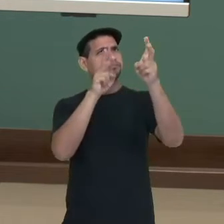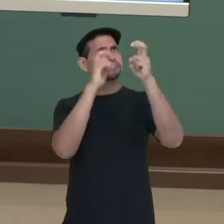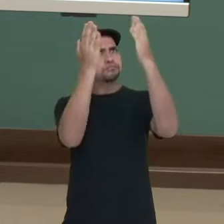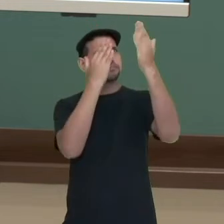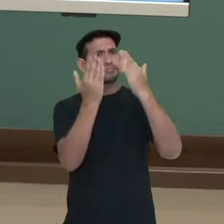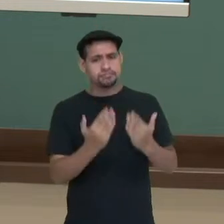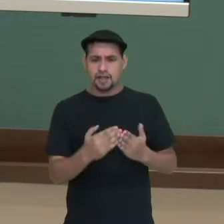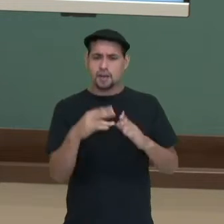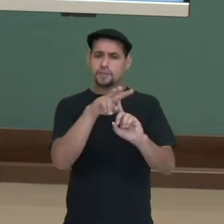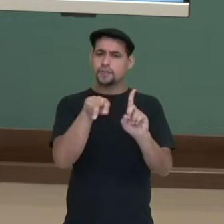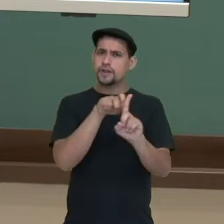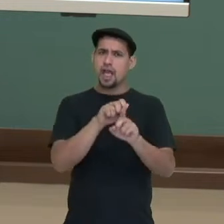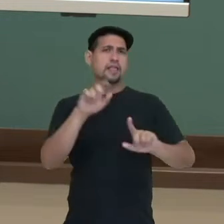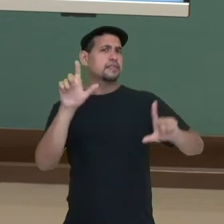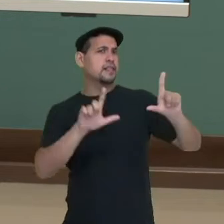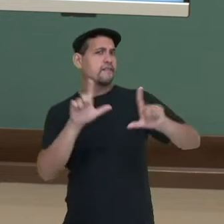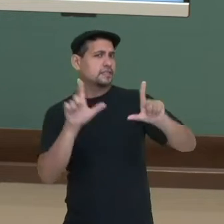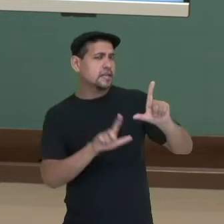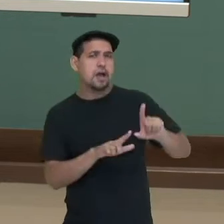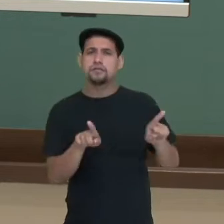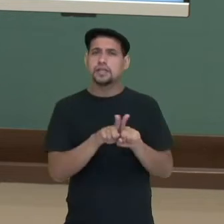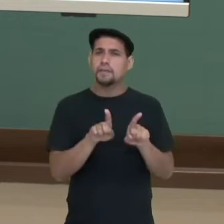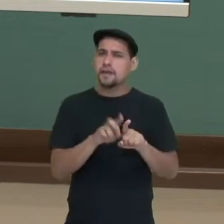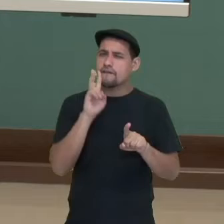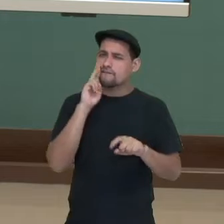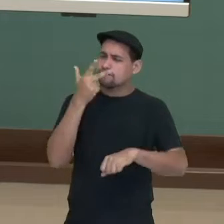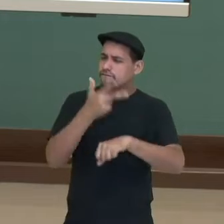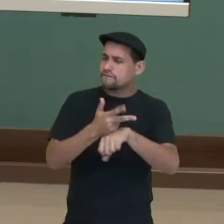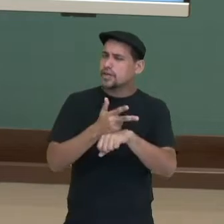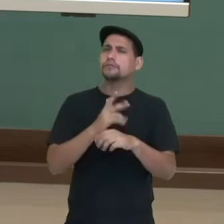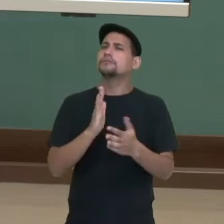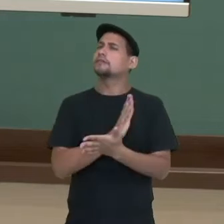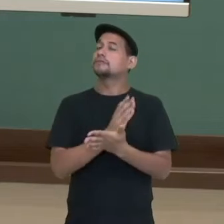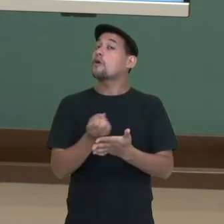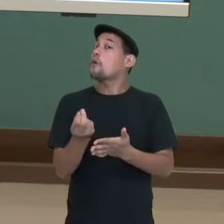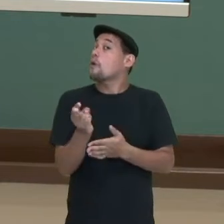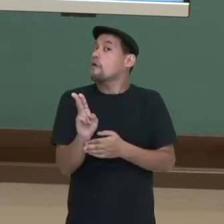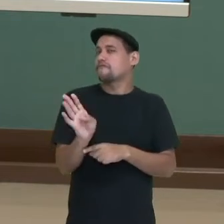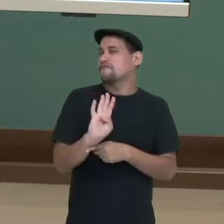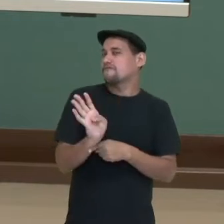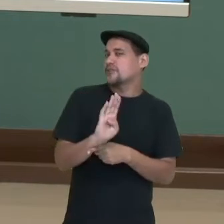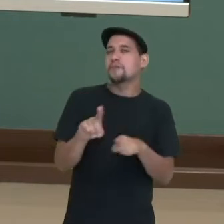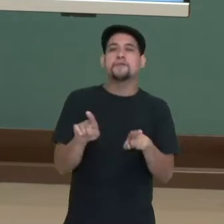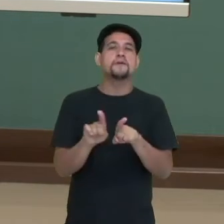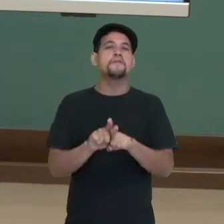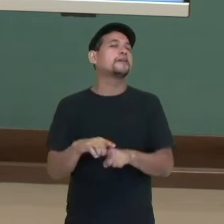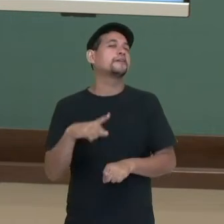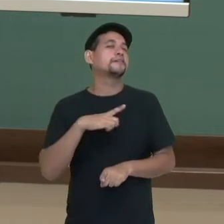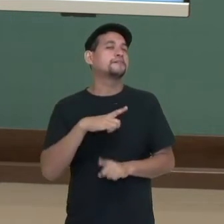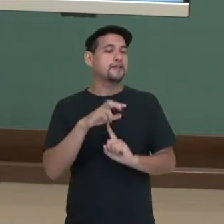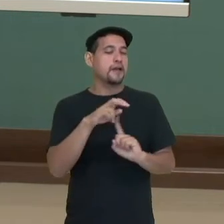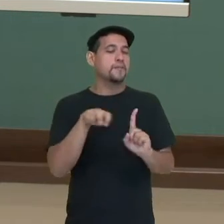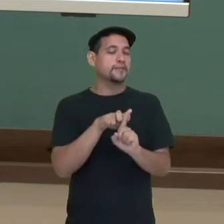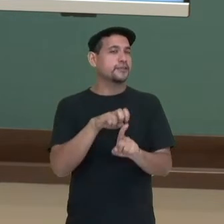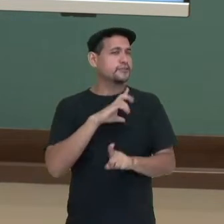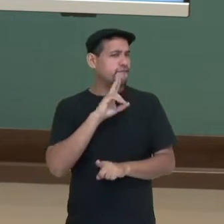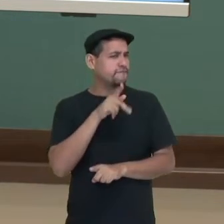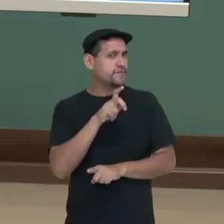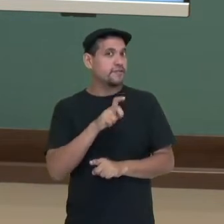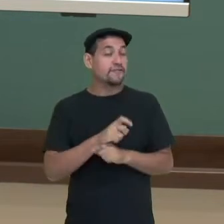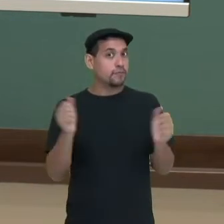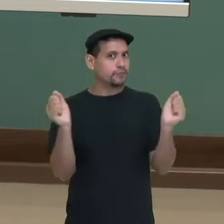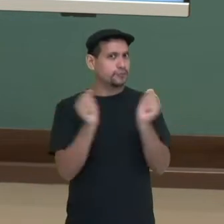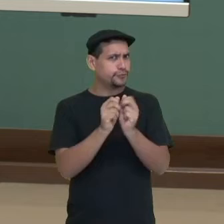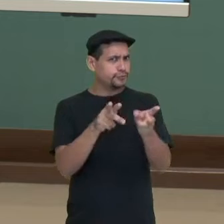essa modalidade na TV, assistiu um vídeo ou um filme que tinha a modalidade? Vamos